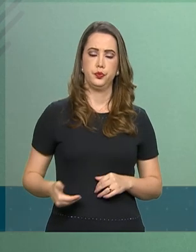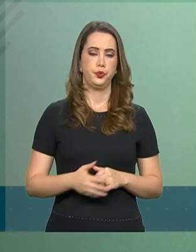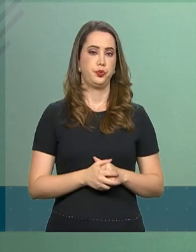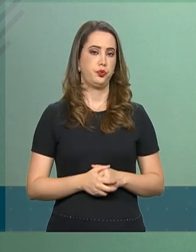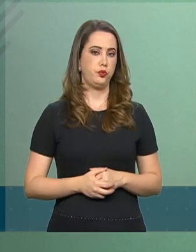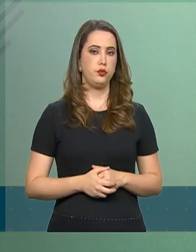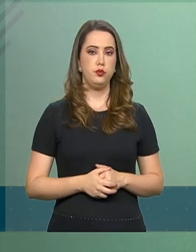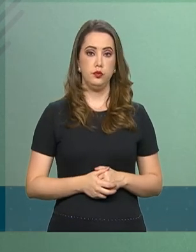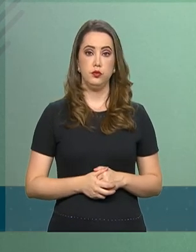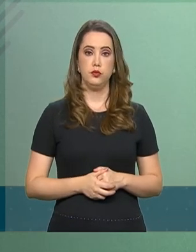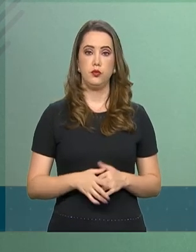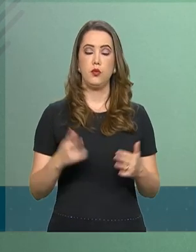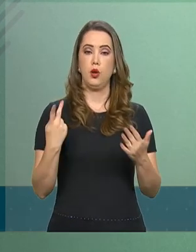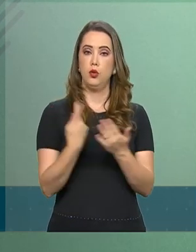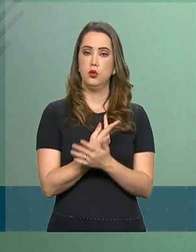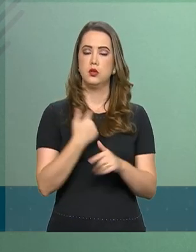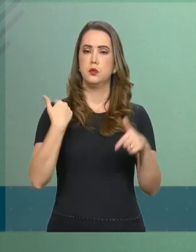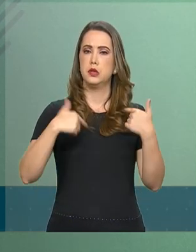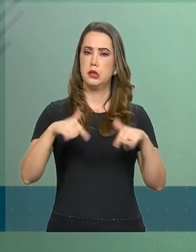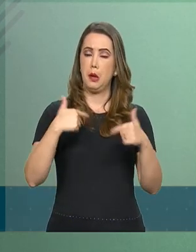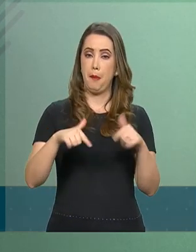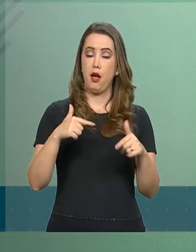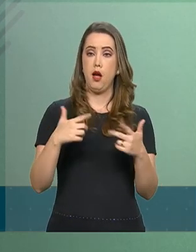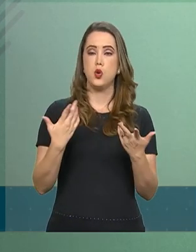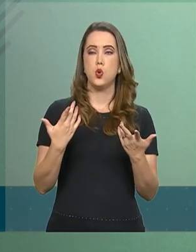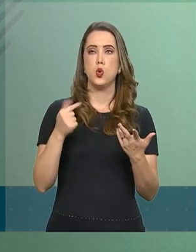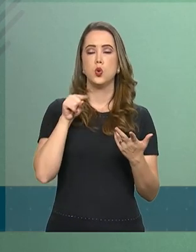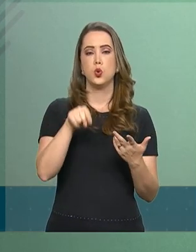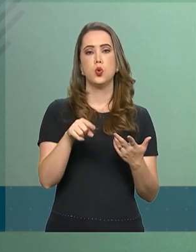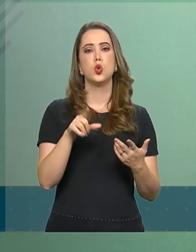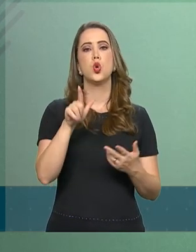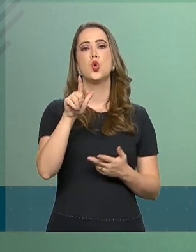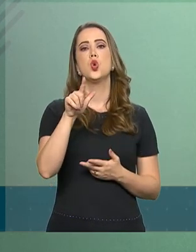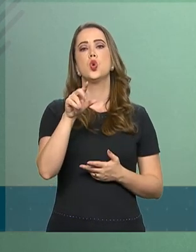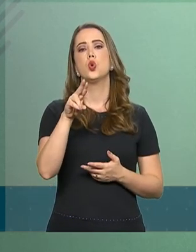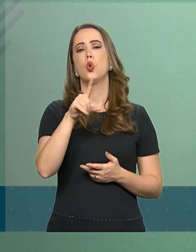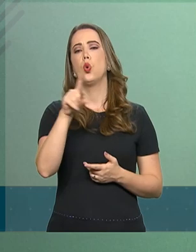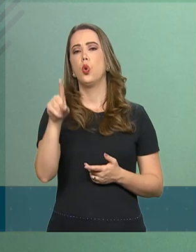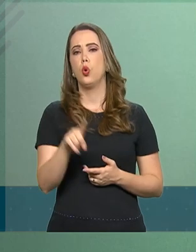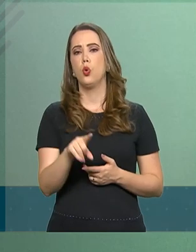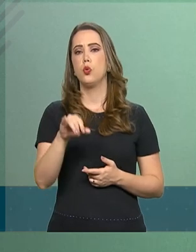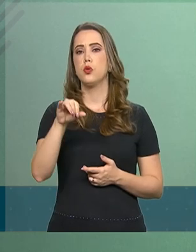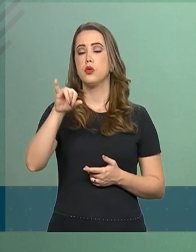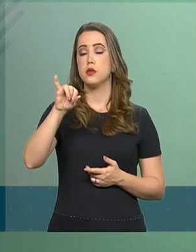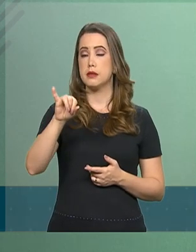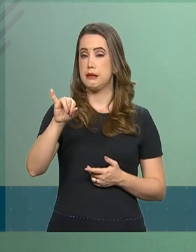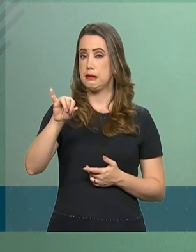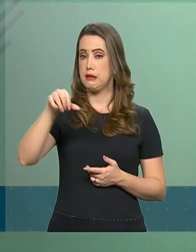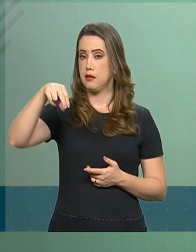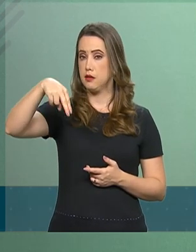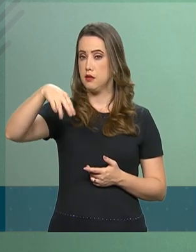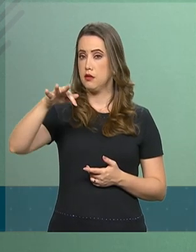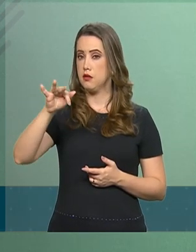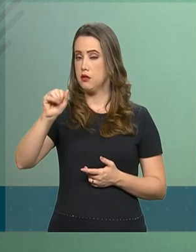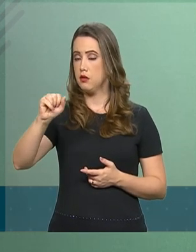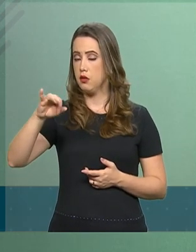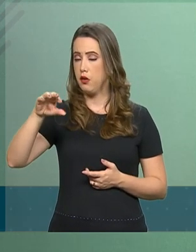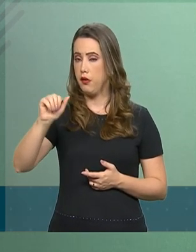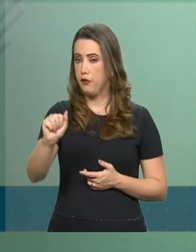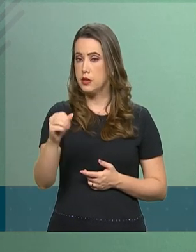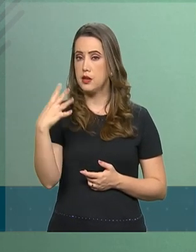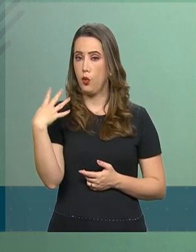realização da operação luz na infância 4 em março com atuação integrada